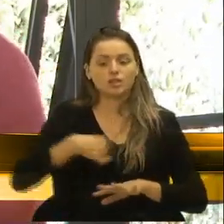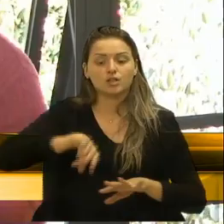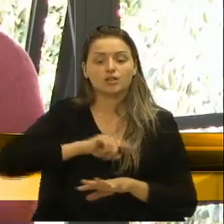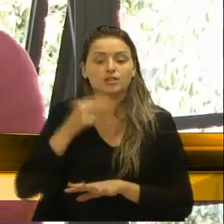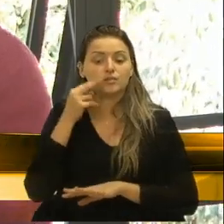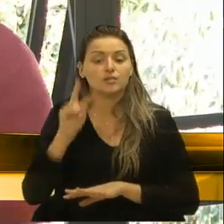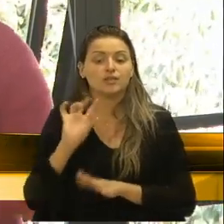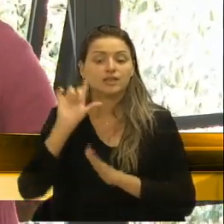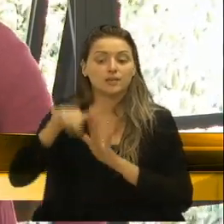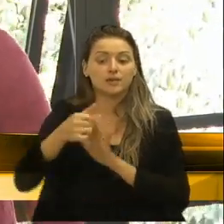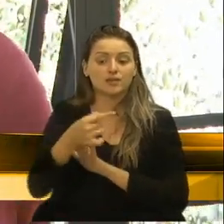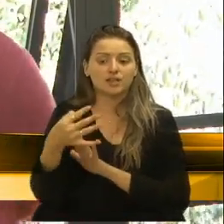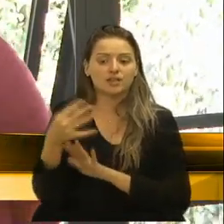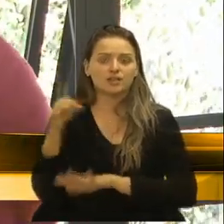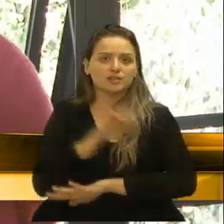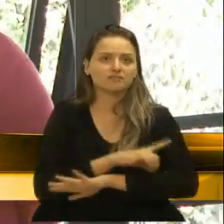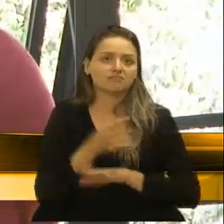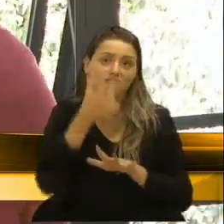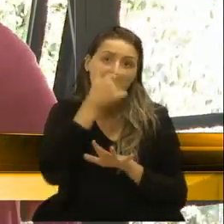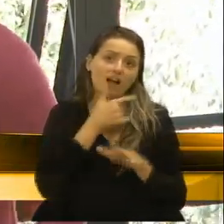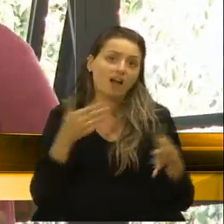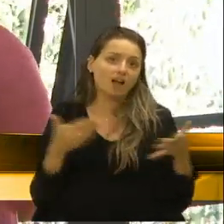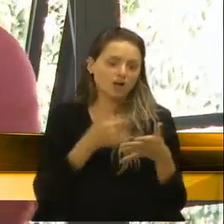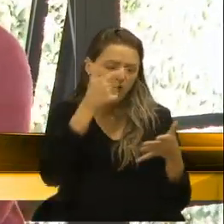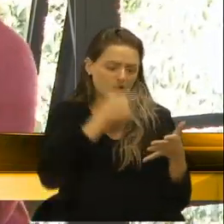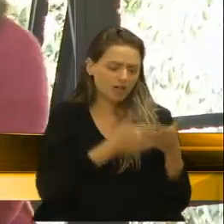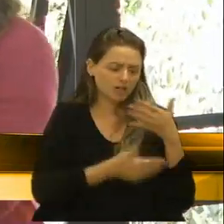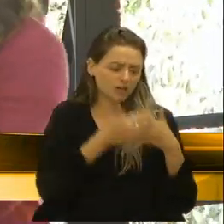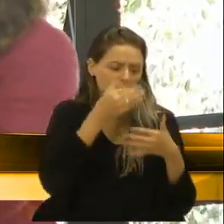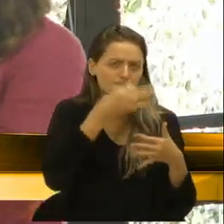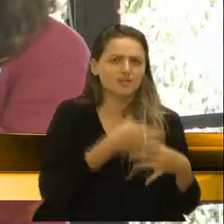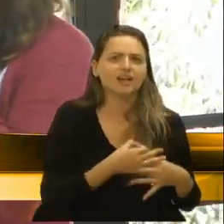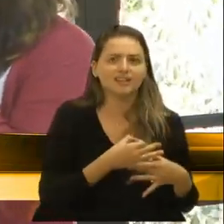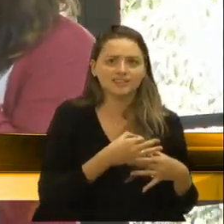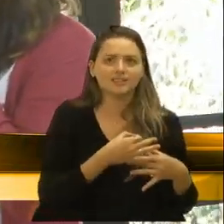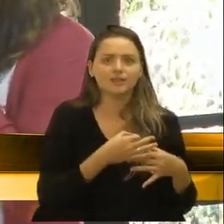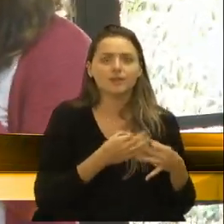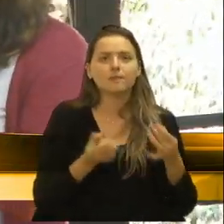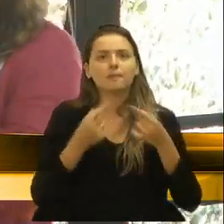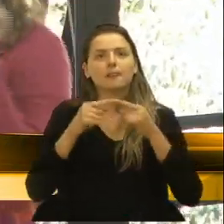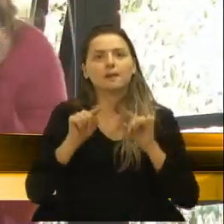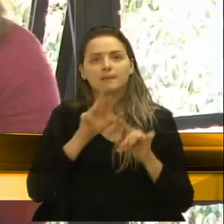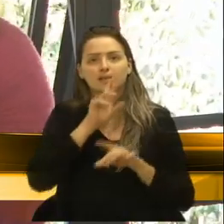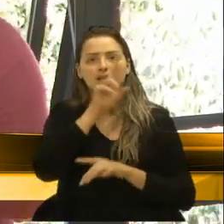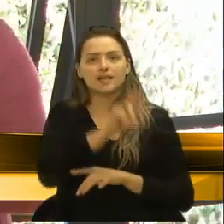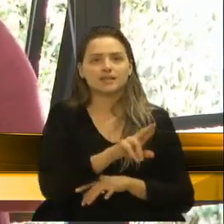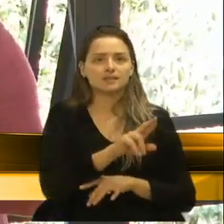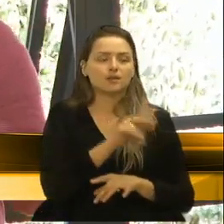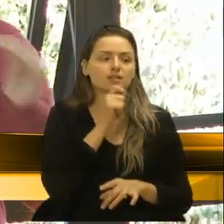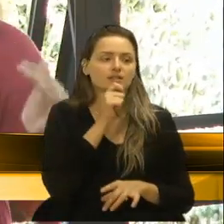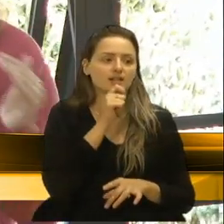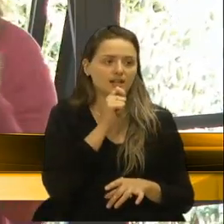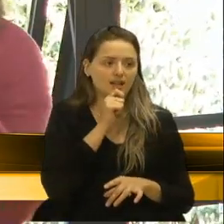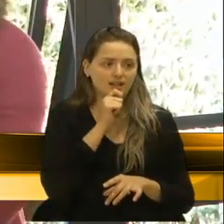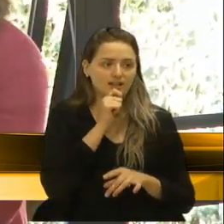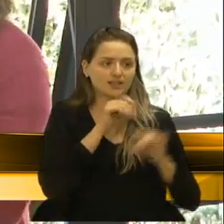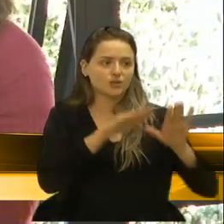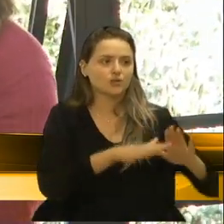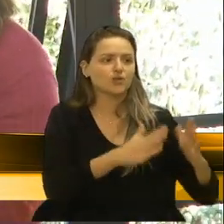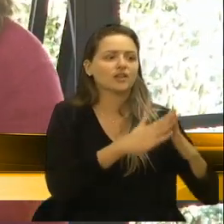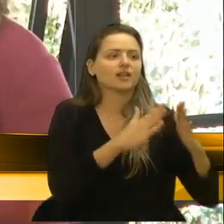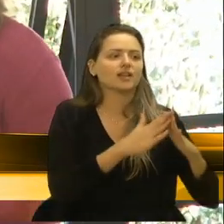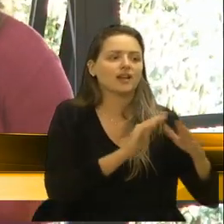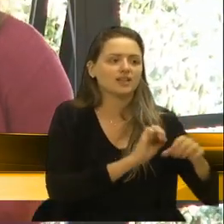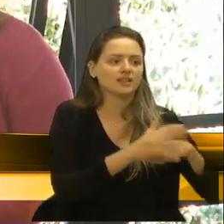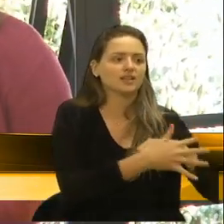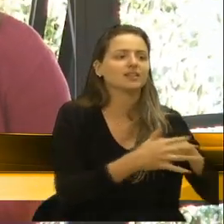14 dias depois. A gente pode achar que está tudo bem, mas agora é o resultado ainda do isolamento. Então, a gente estava num